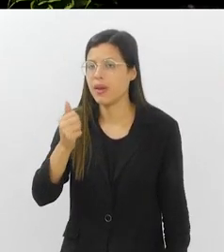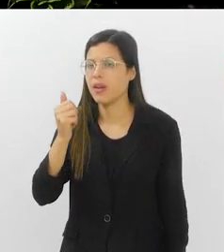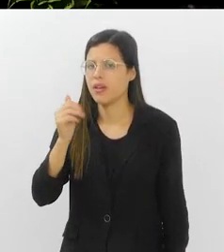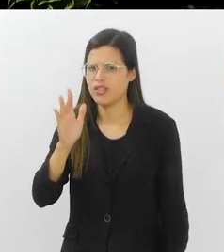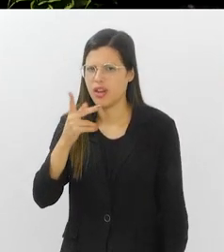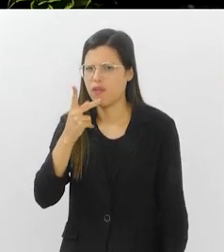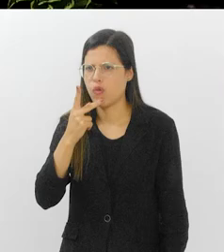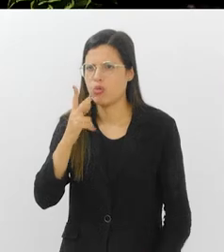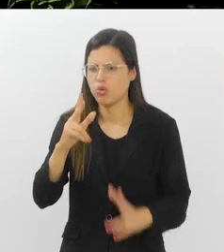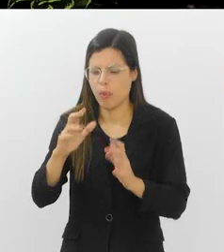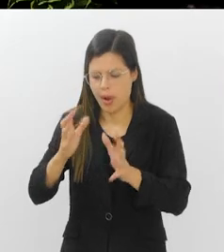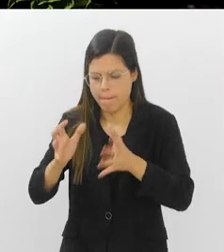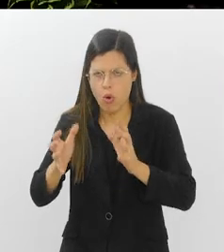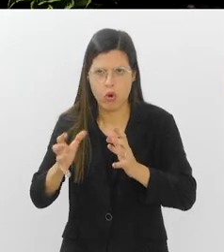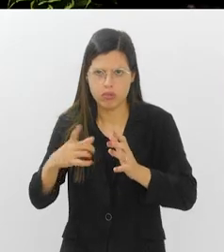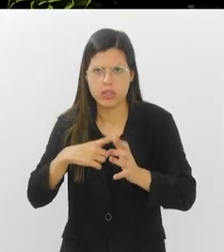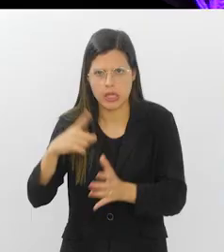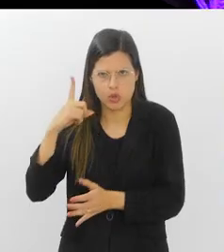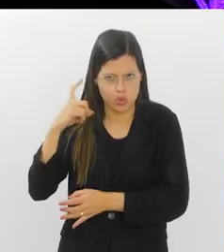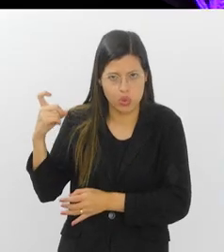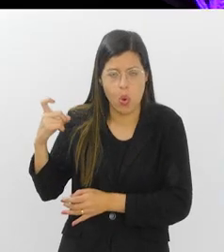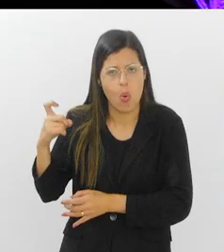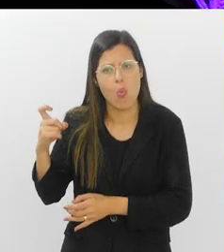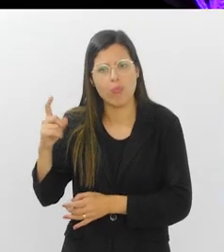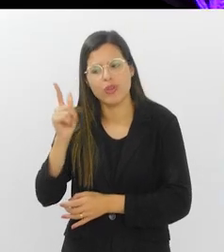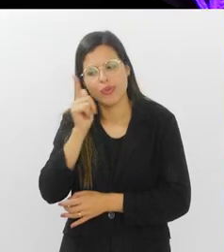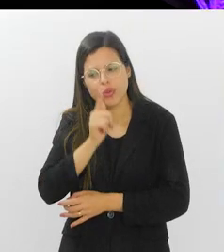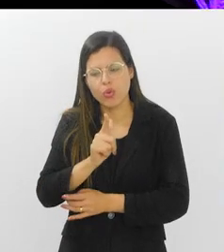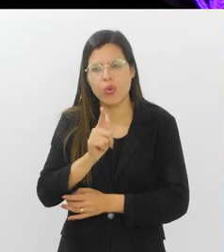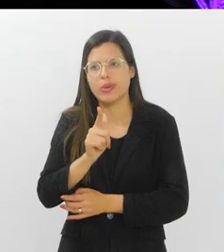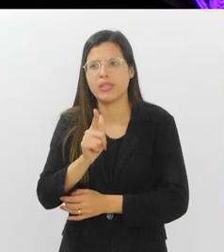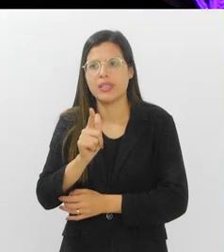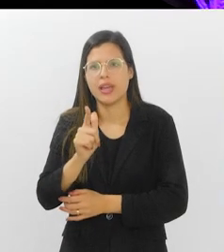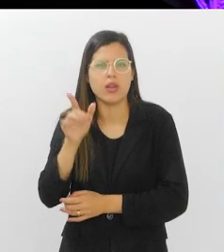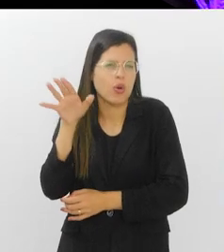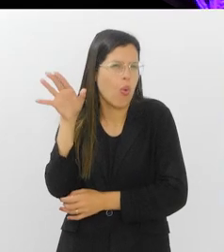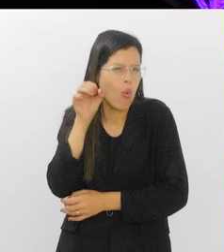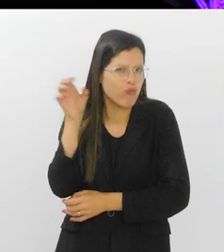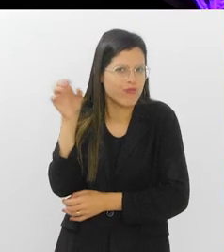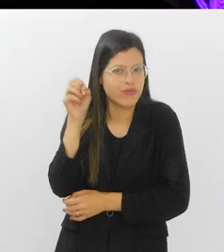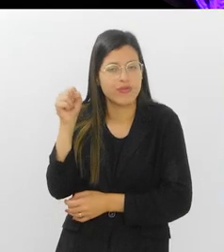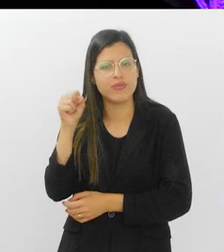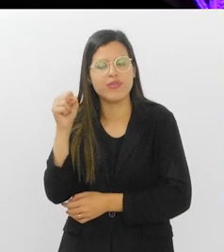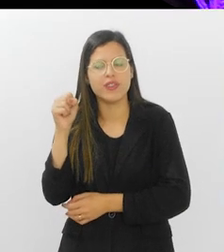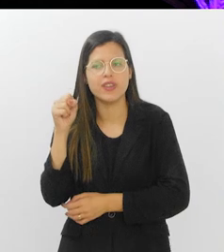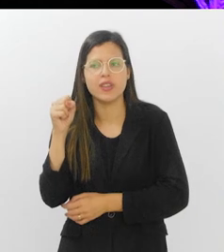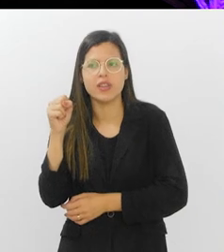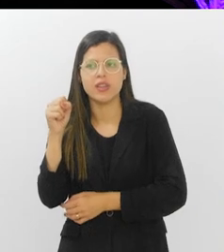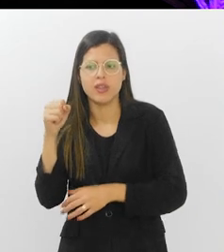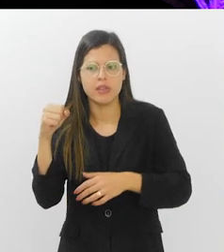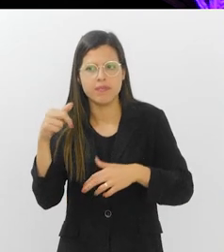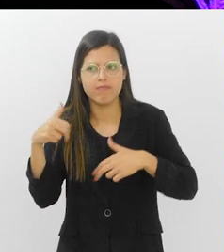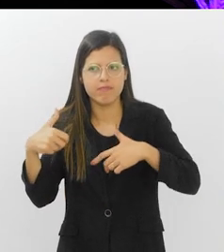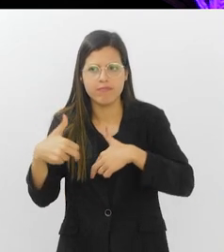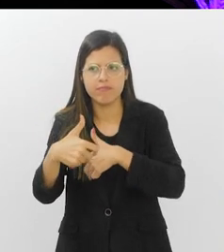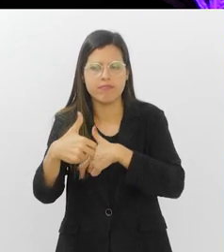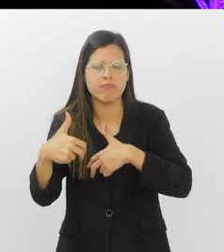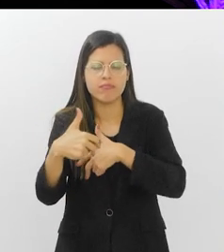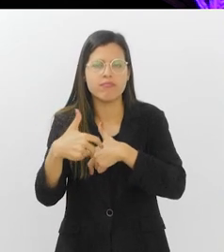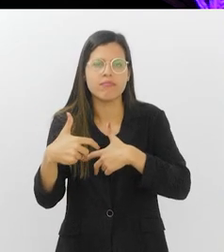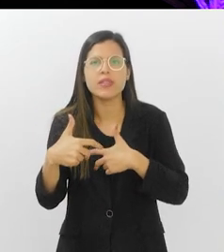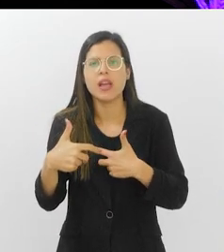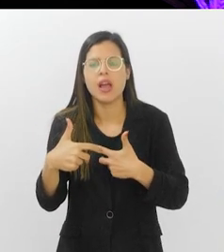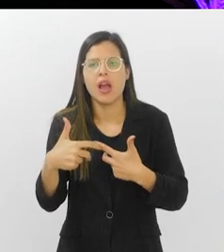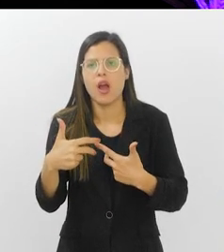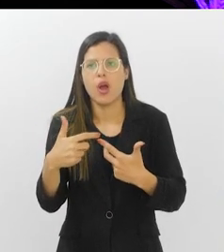que a gente já falou um pouco da bola né a bola tem guizos então através dos guizos a gente ouve o barulho da bola e a gente